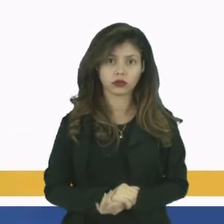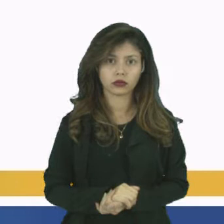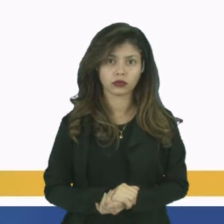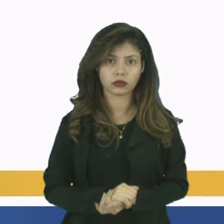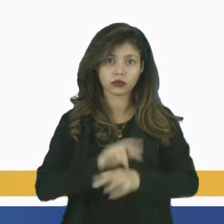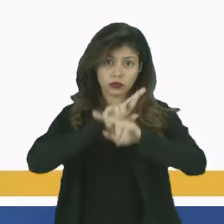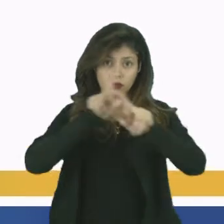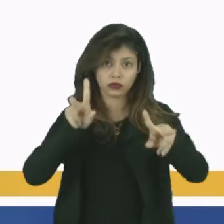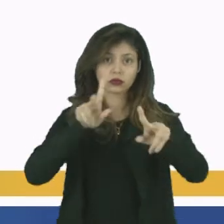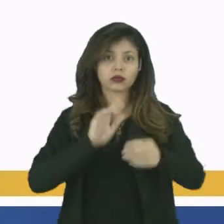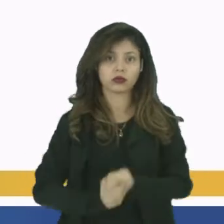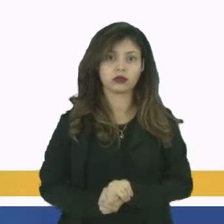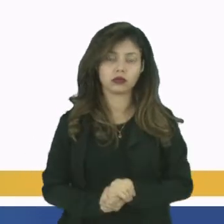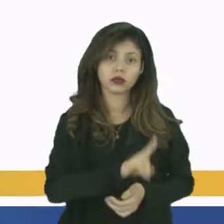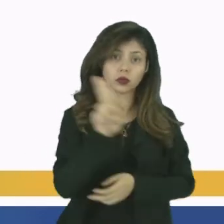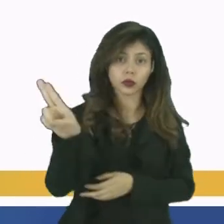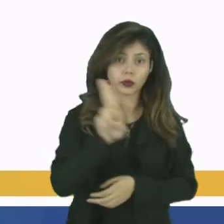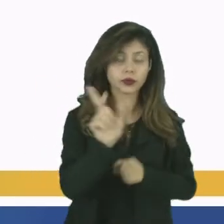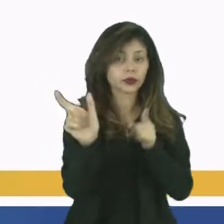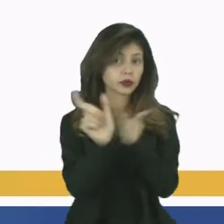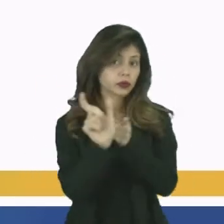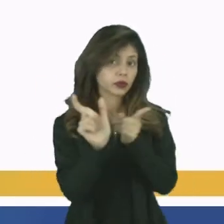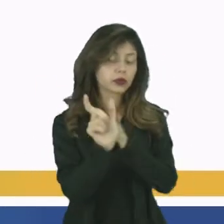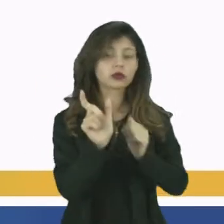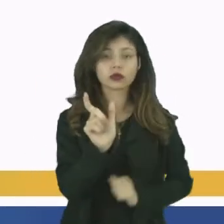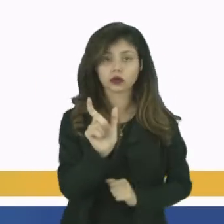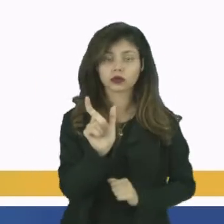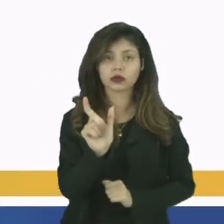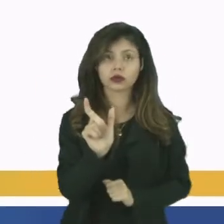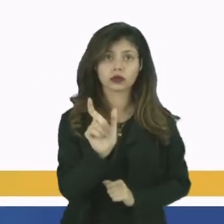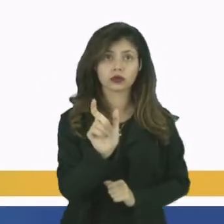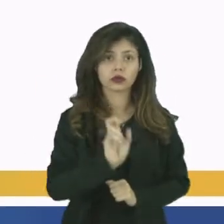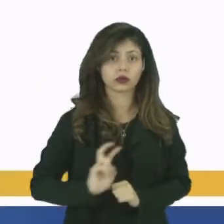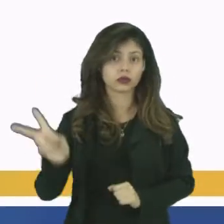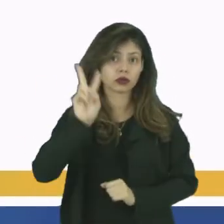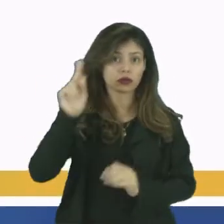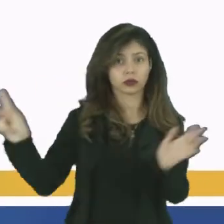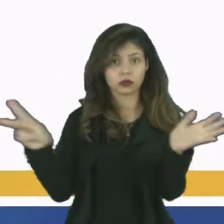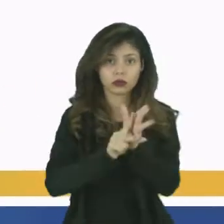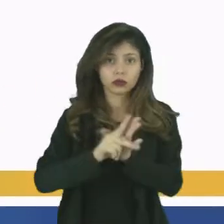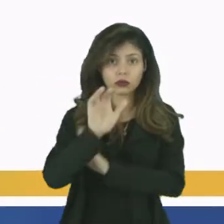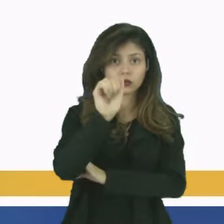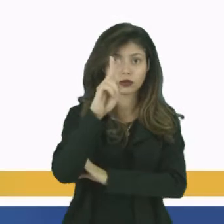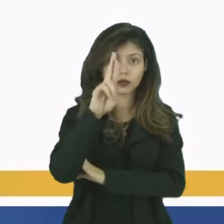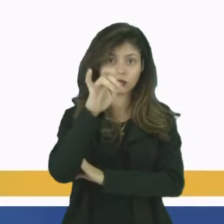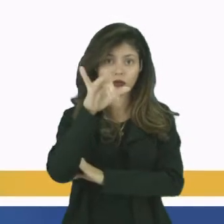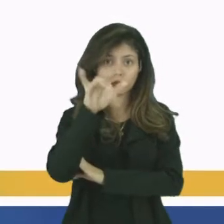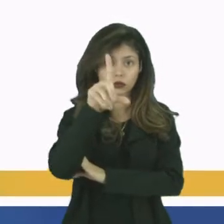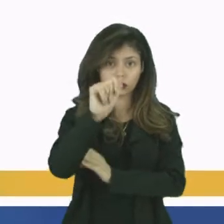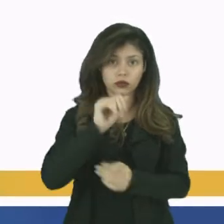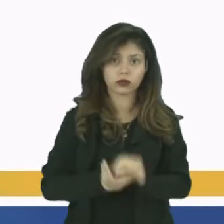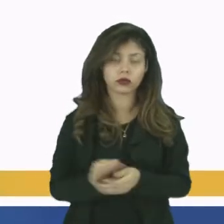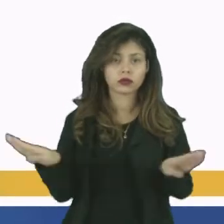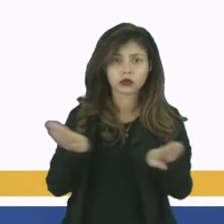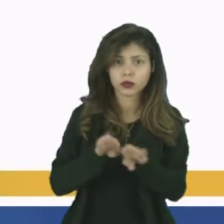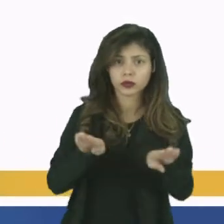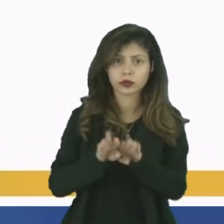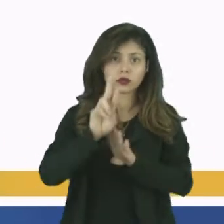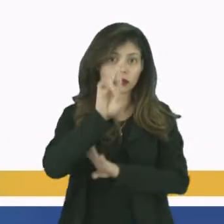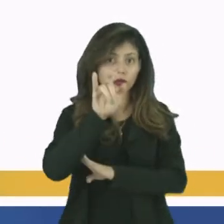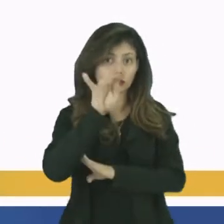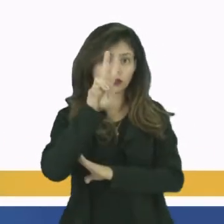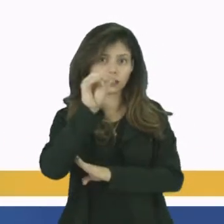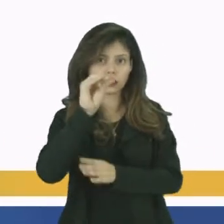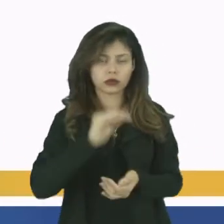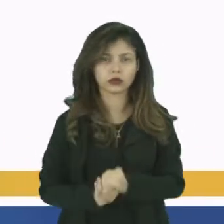ela é diferente daquela nomenclatura de valor absoluto e valor relativo, tá ok? É